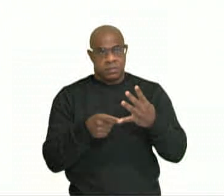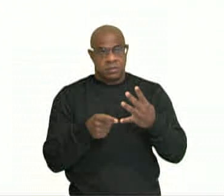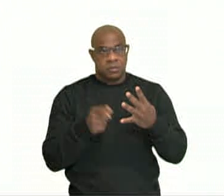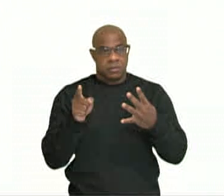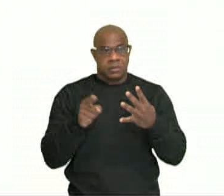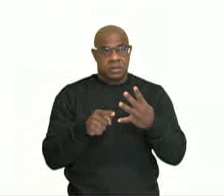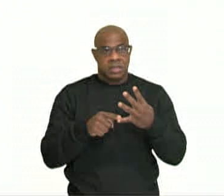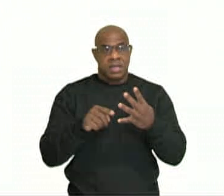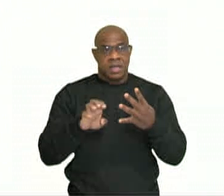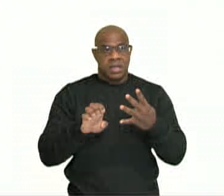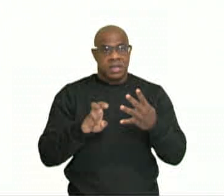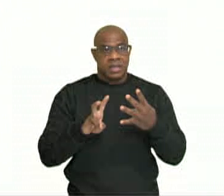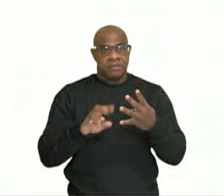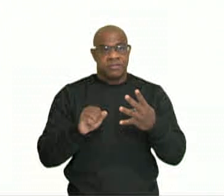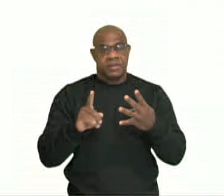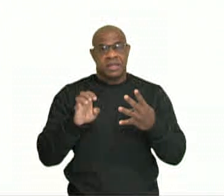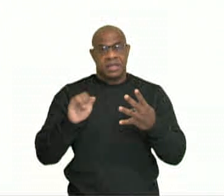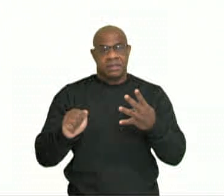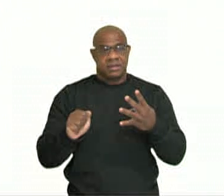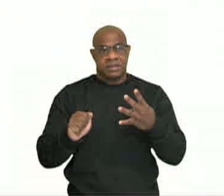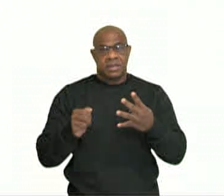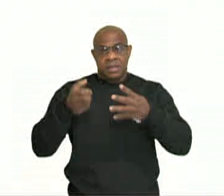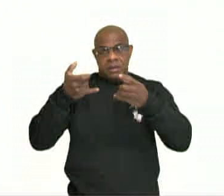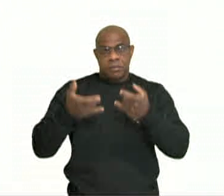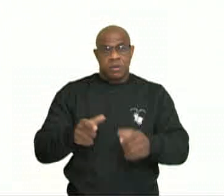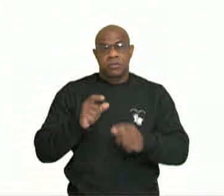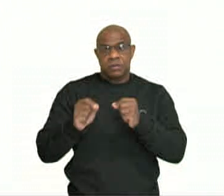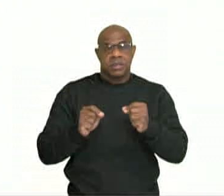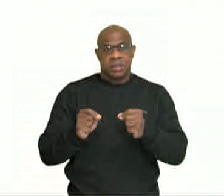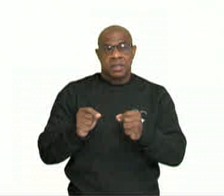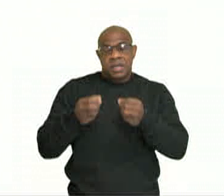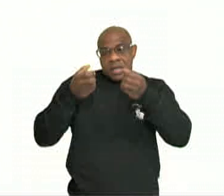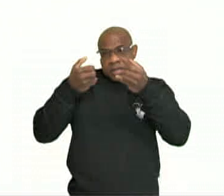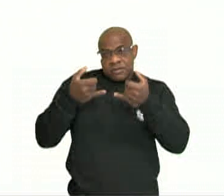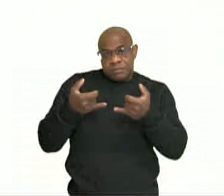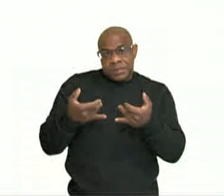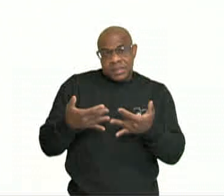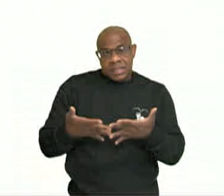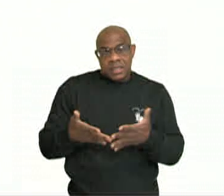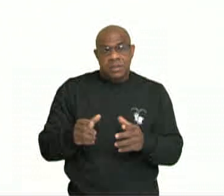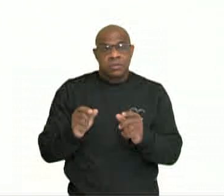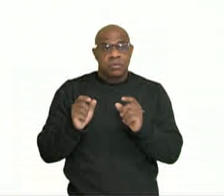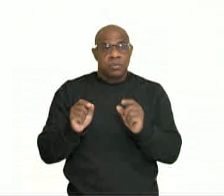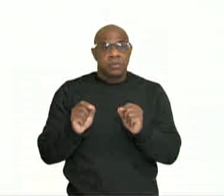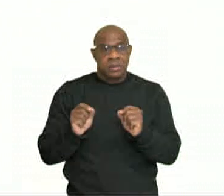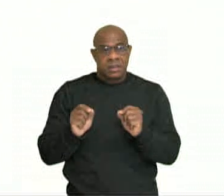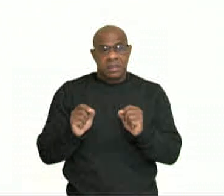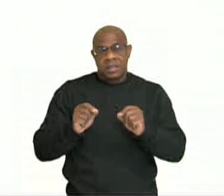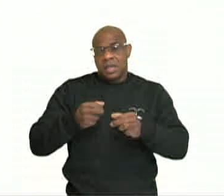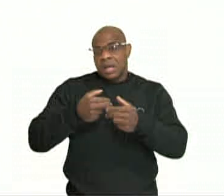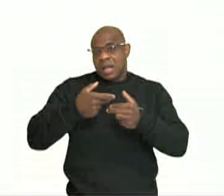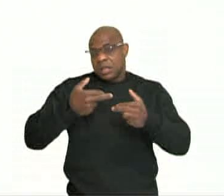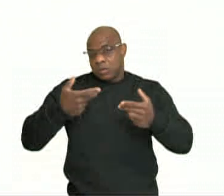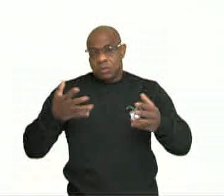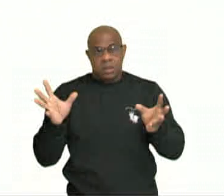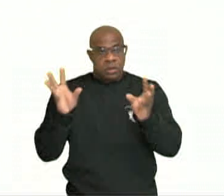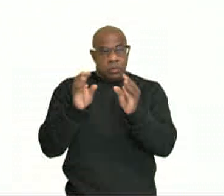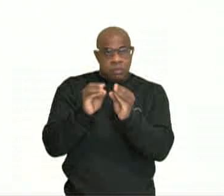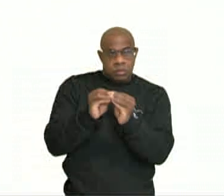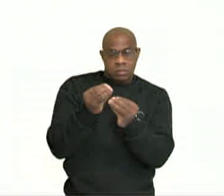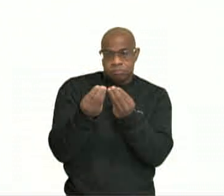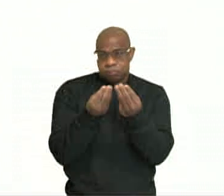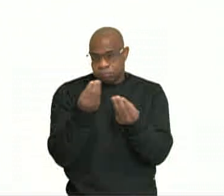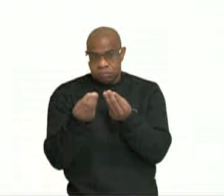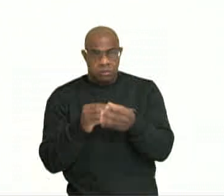admitir a tese ou conclusão, justificando por meio de evidências empíricas. Argumento por